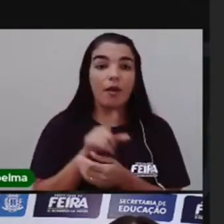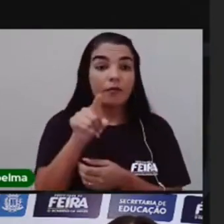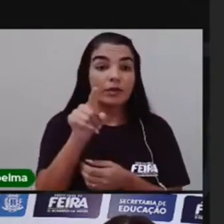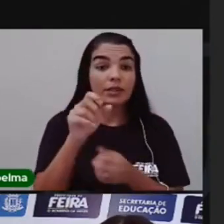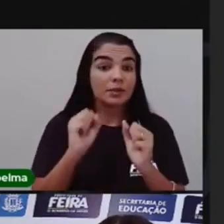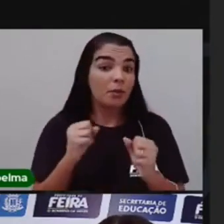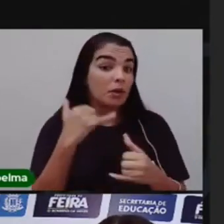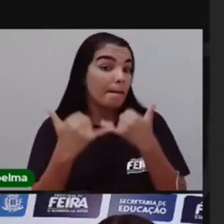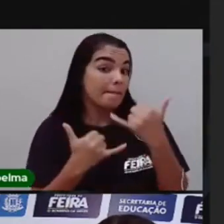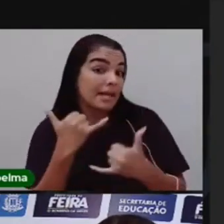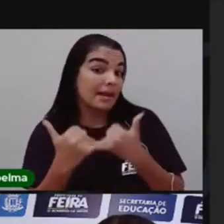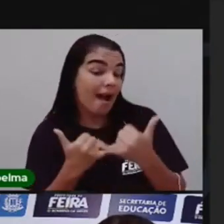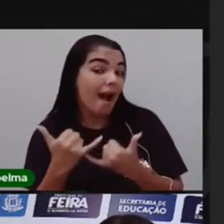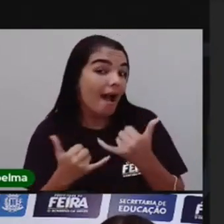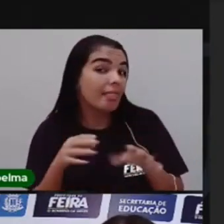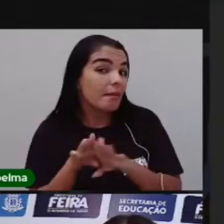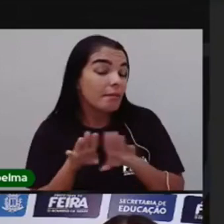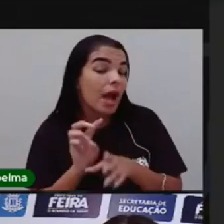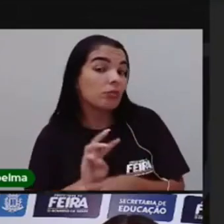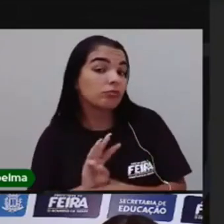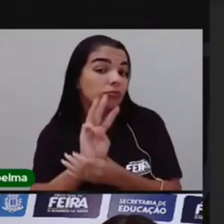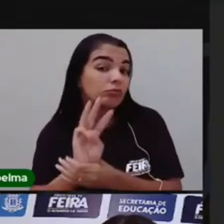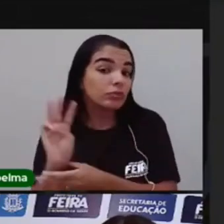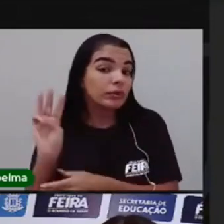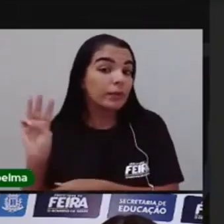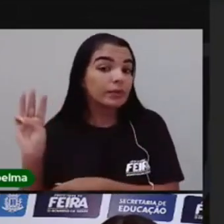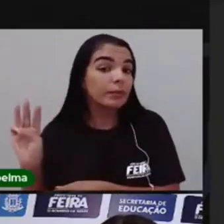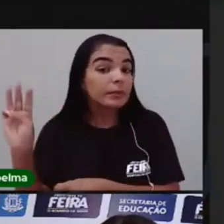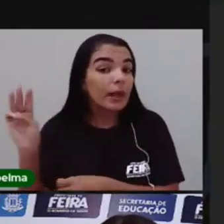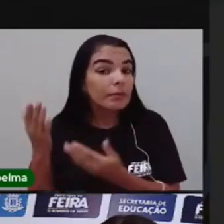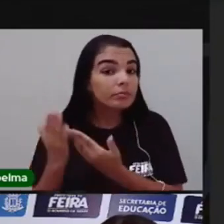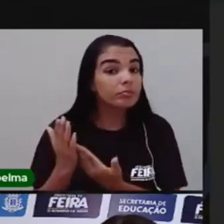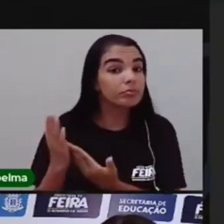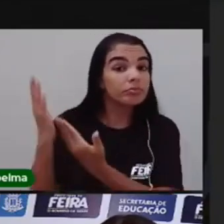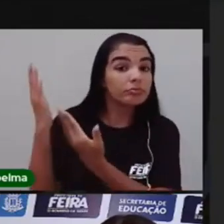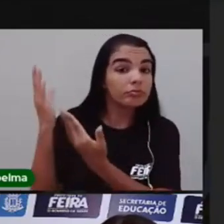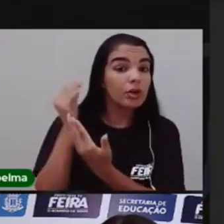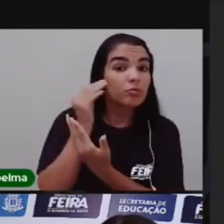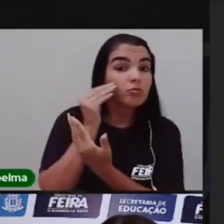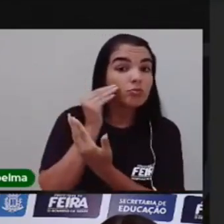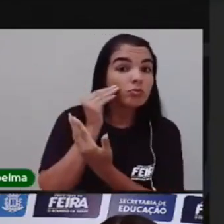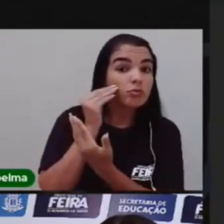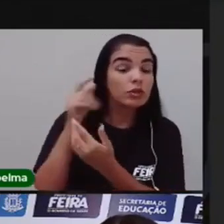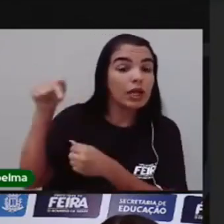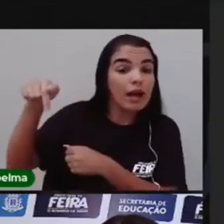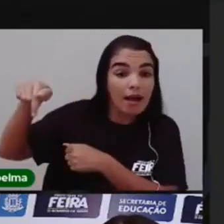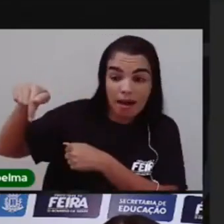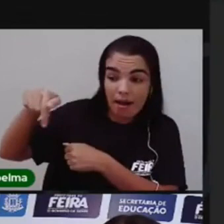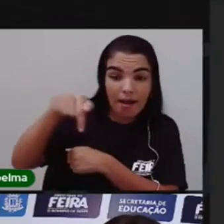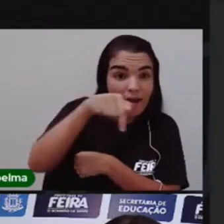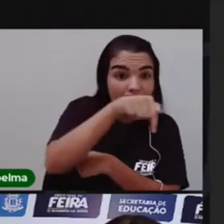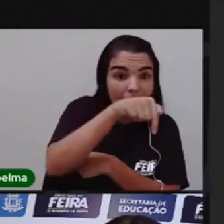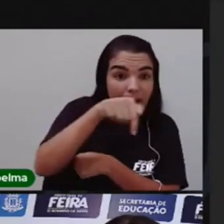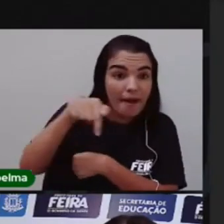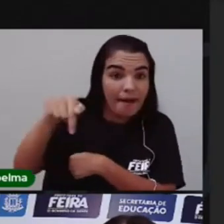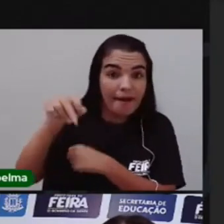Vocês também podem brincar com o Tangram acessando o link, aí logo abaixo a gente tem o link do jogo do Tangram, que